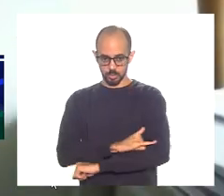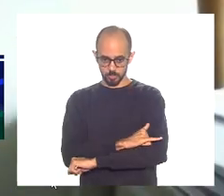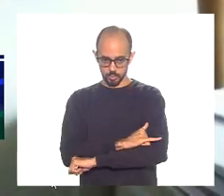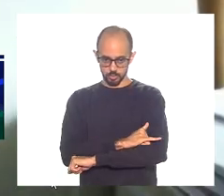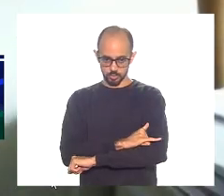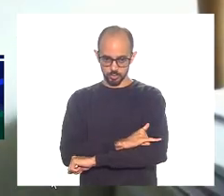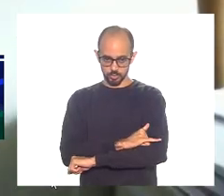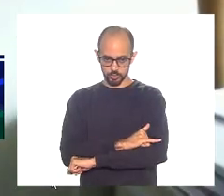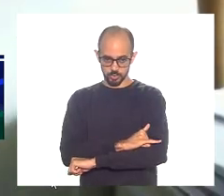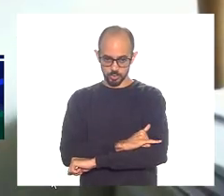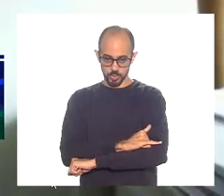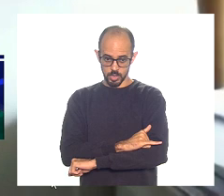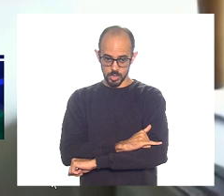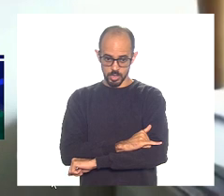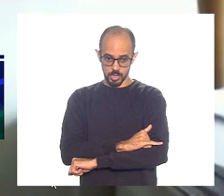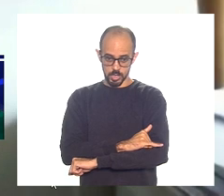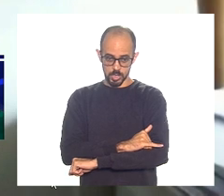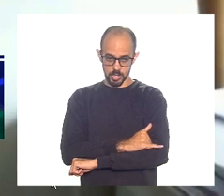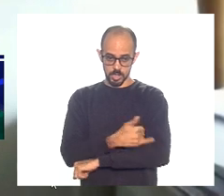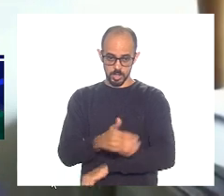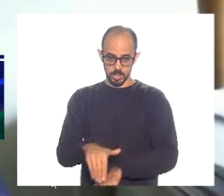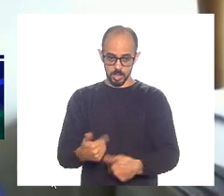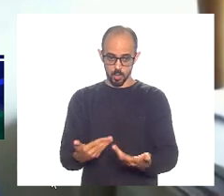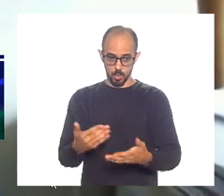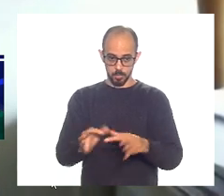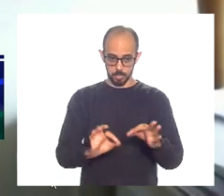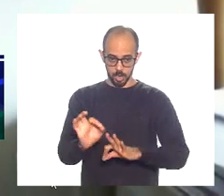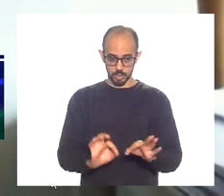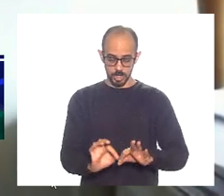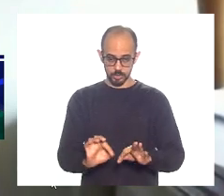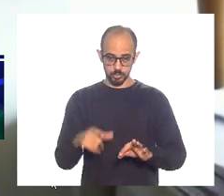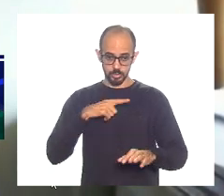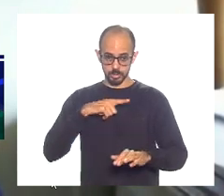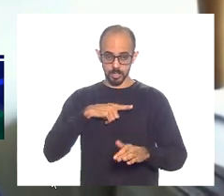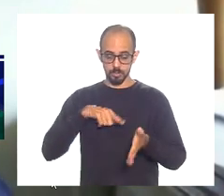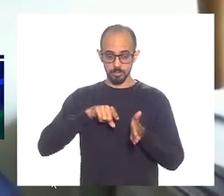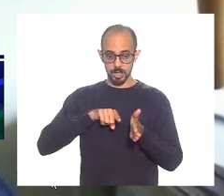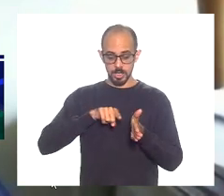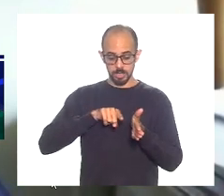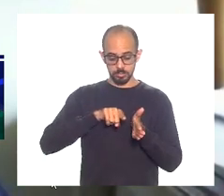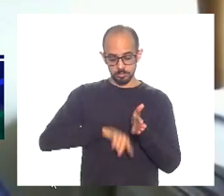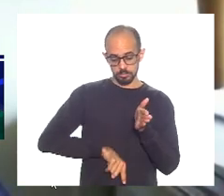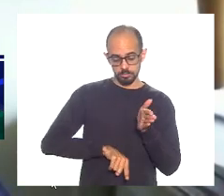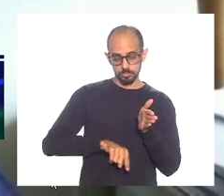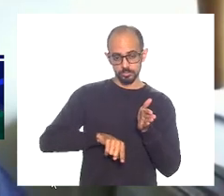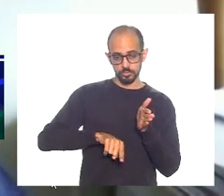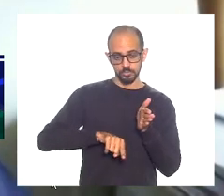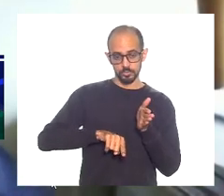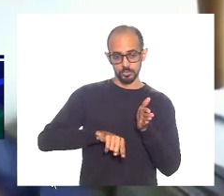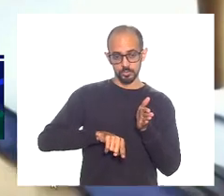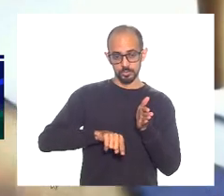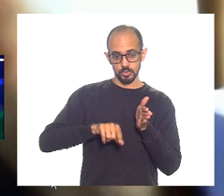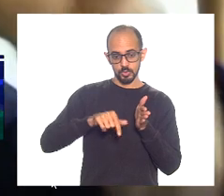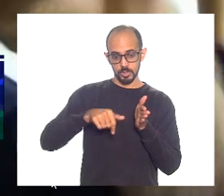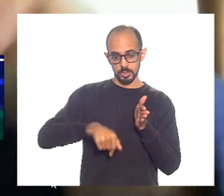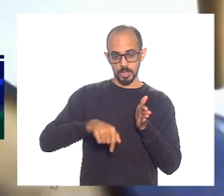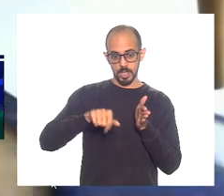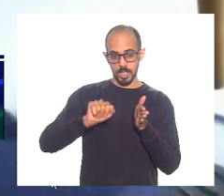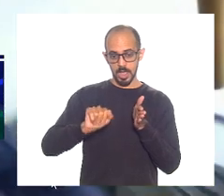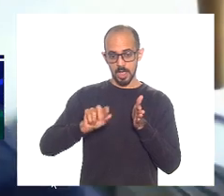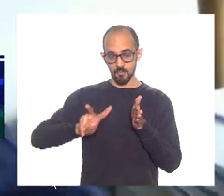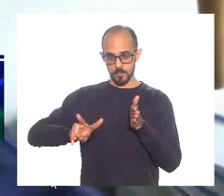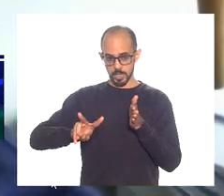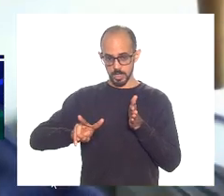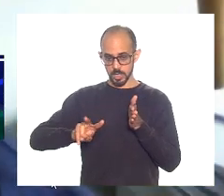desejamos, porque o projeto visa o quê? Ele visa uma redução da alíquota do QAV. Ele não está visando a operação